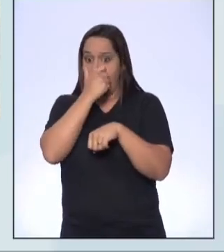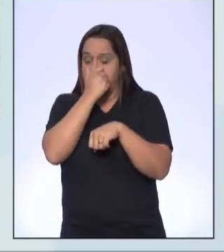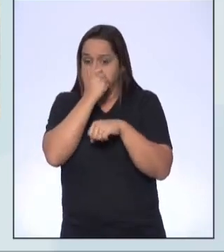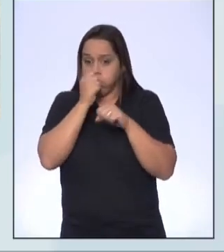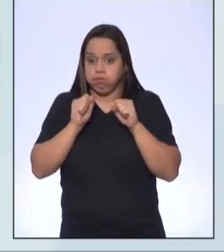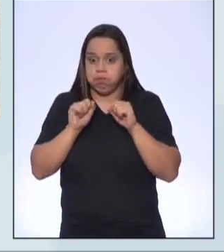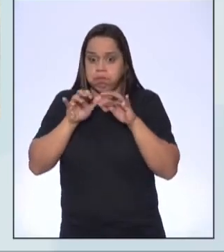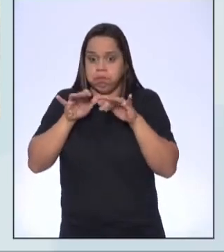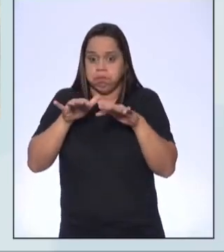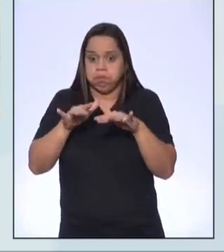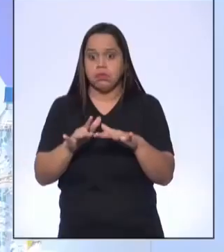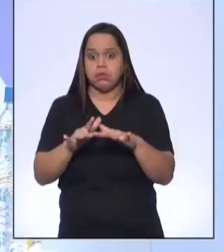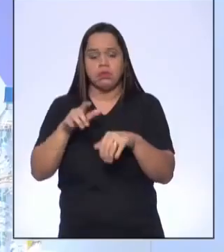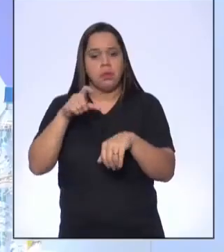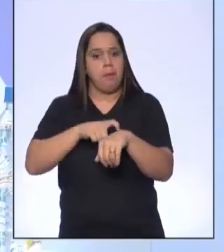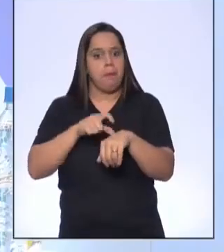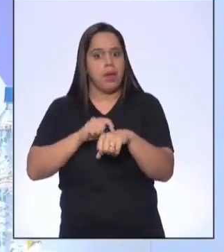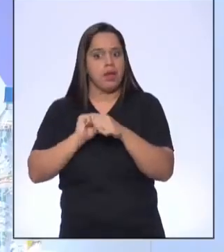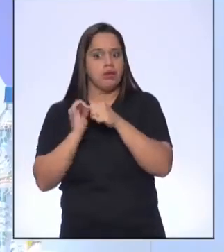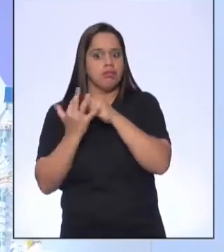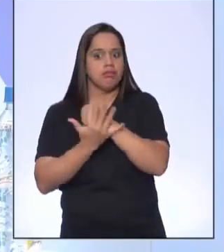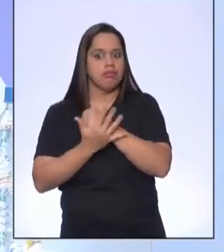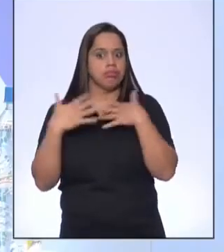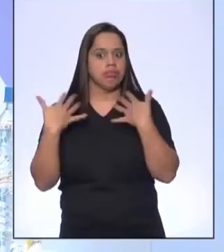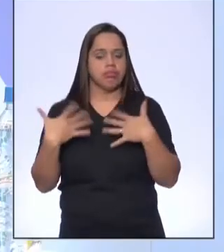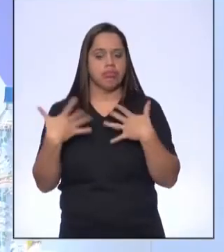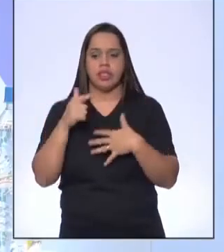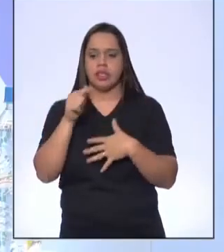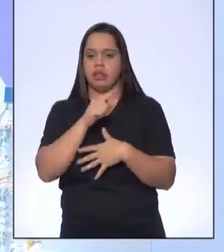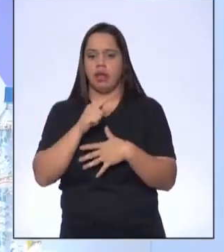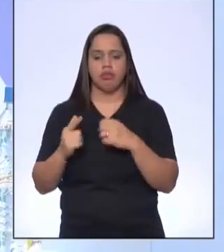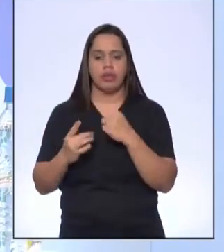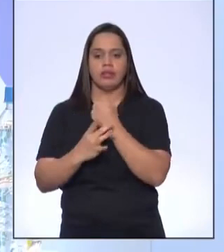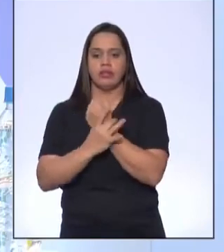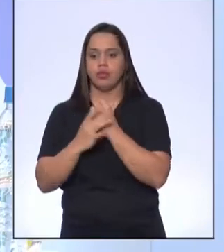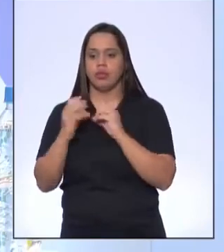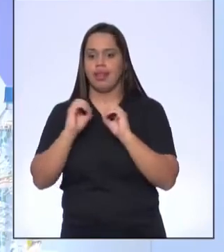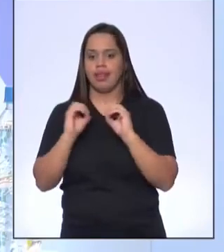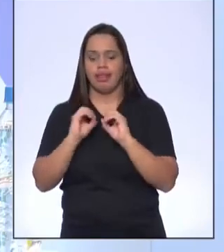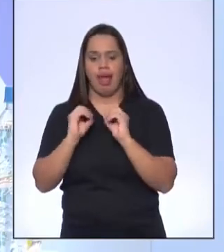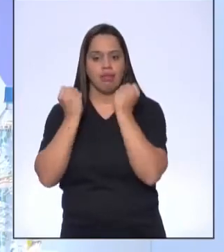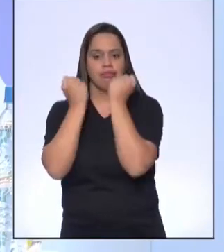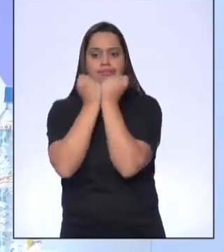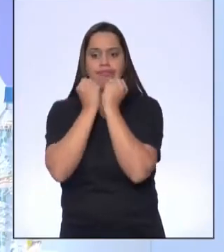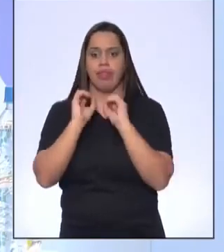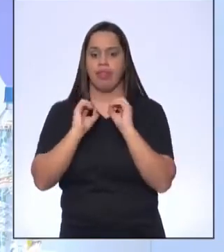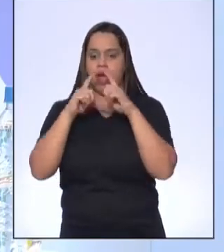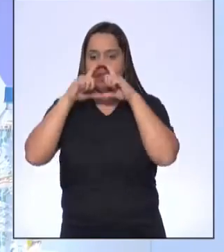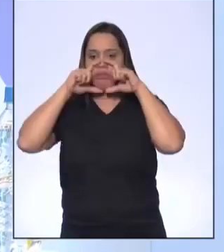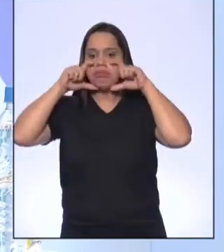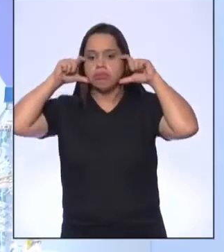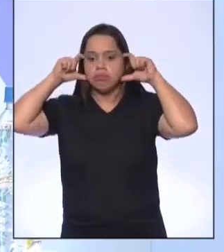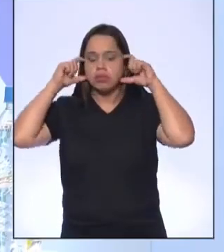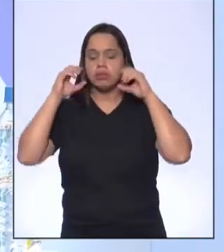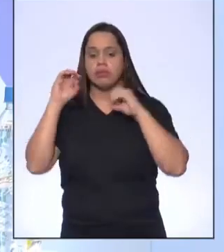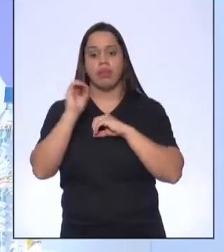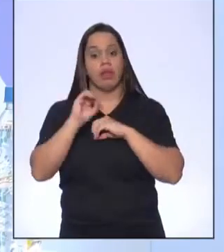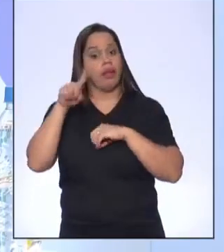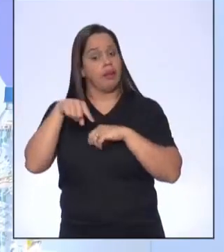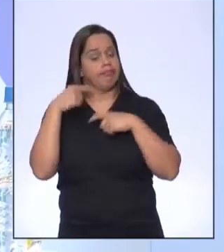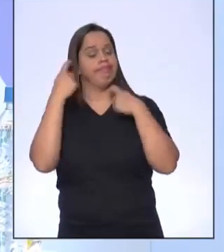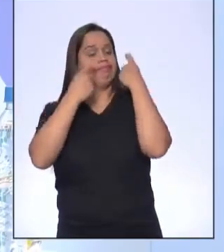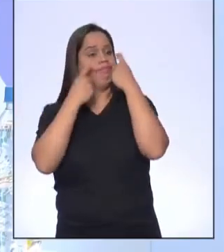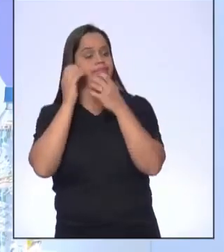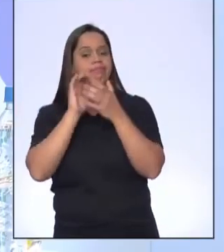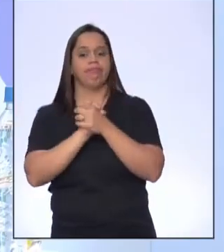pandemia. Exatamente, sem a prevenção, olha só, isso também preocupa muito. Vamos ver Então, a a próxima. próxima já é